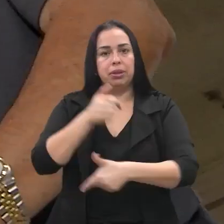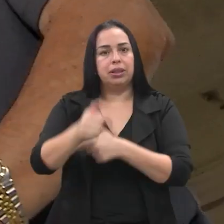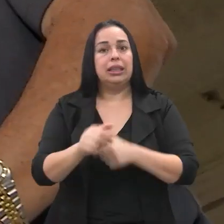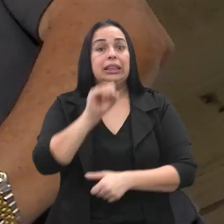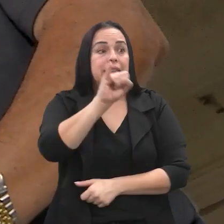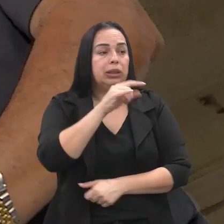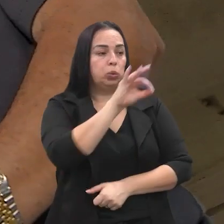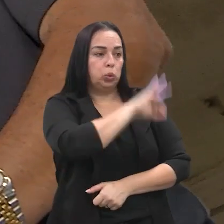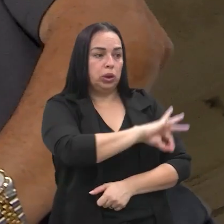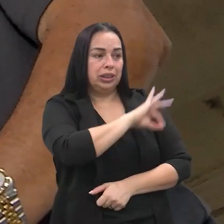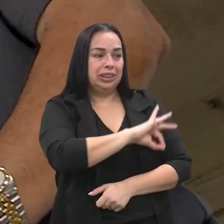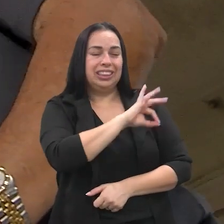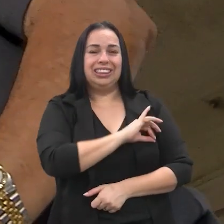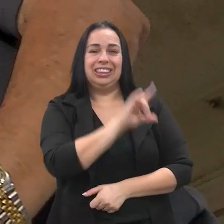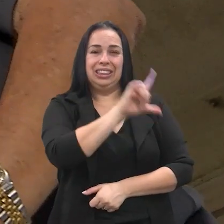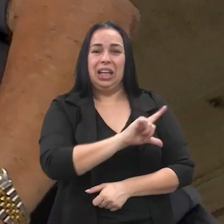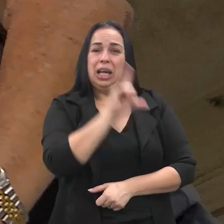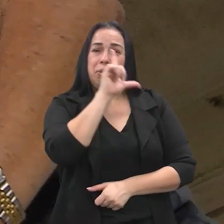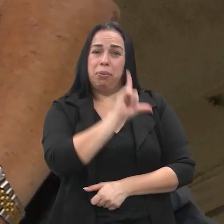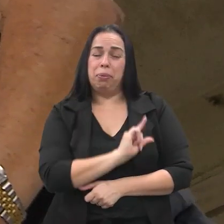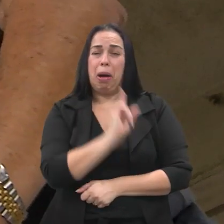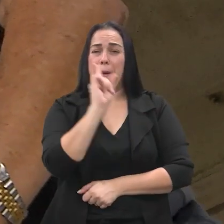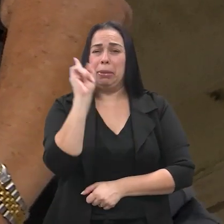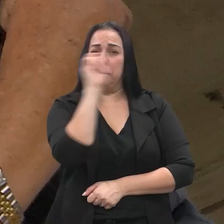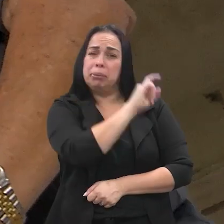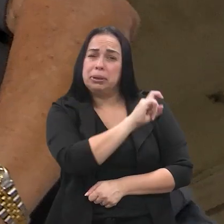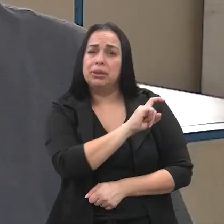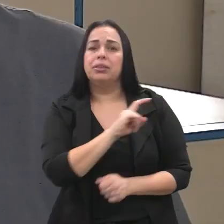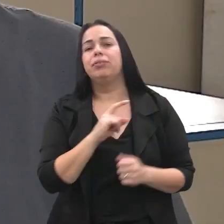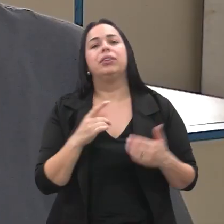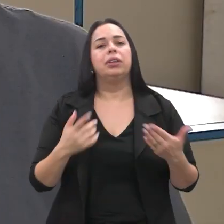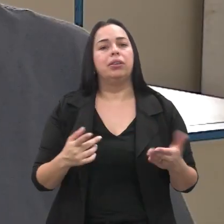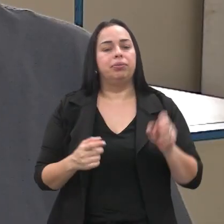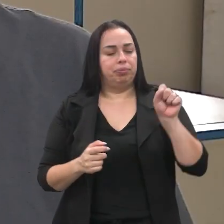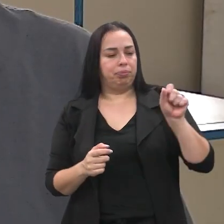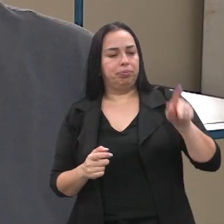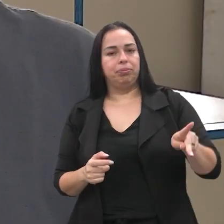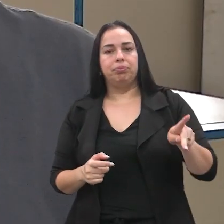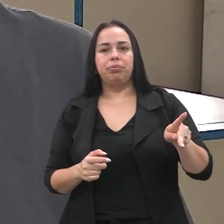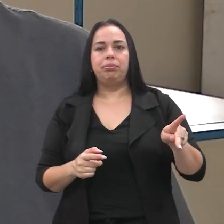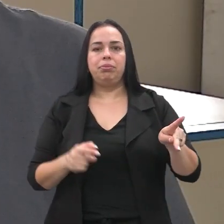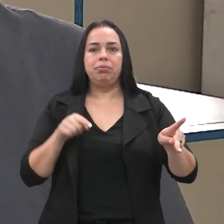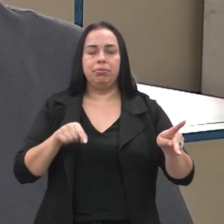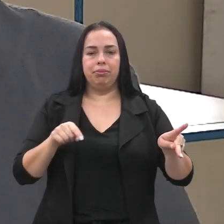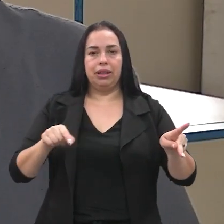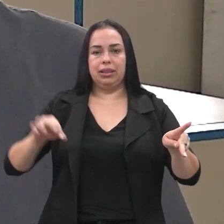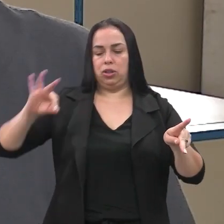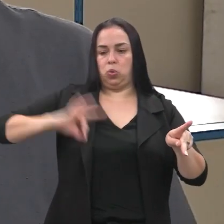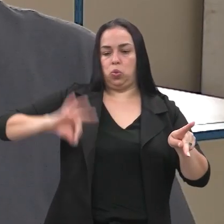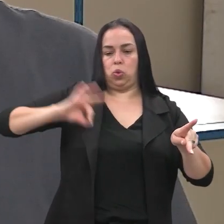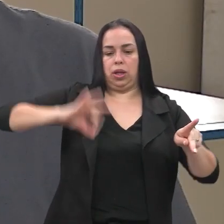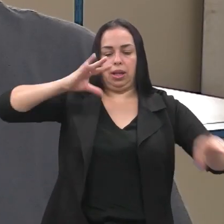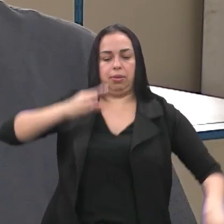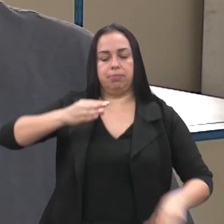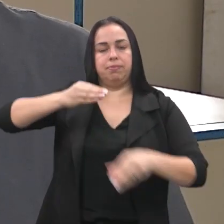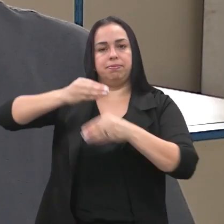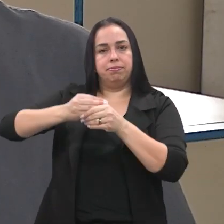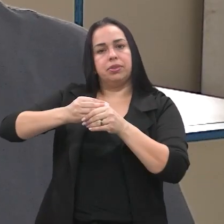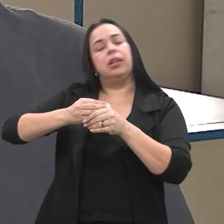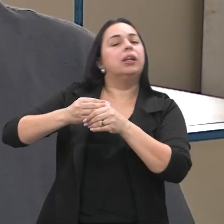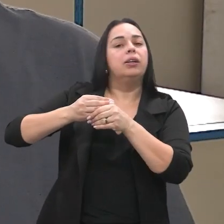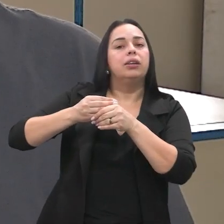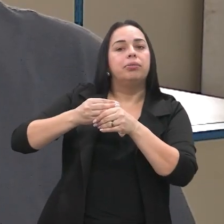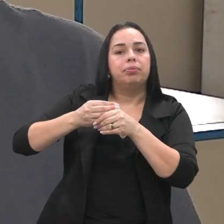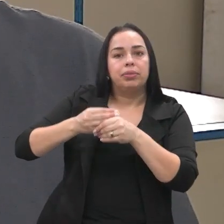Se dependesse só da aposentadoria, passaria dificuldades. A aposentadoria hoje, se você